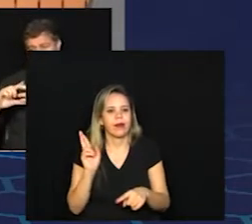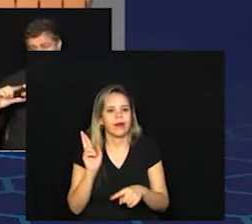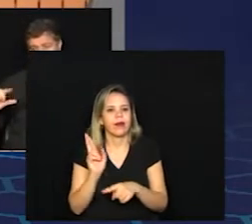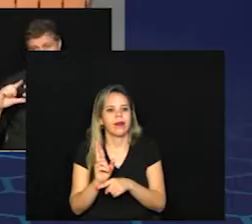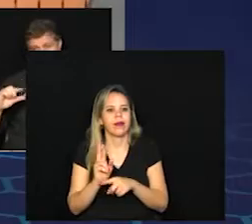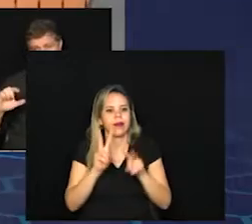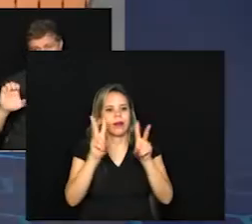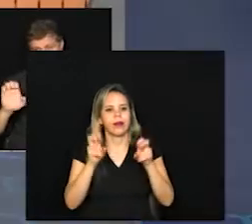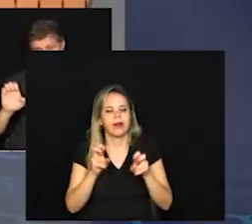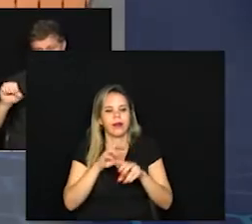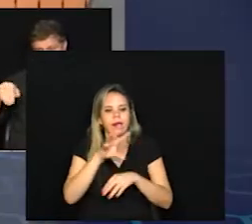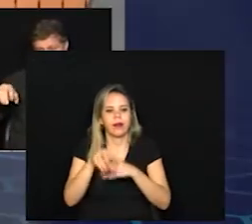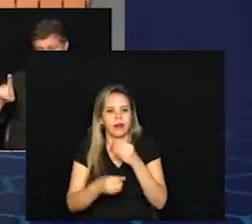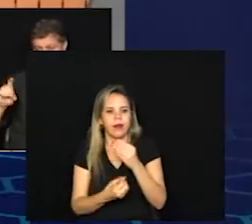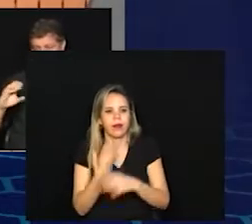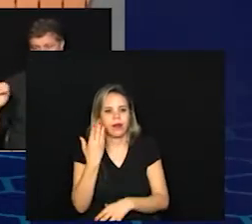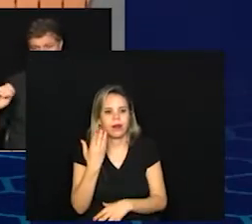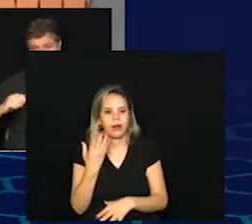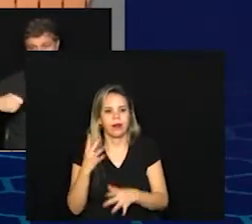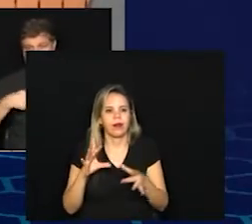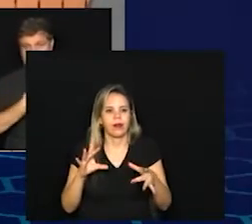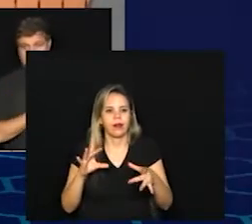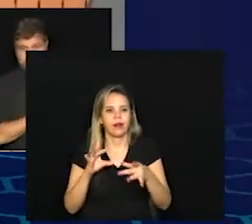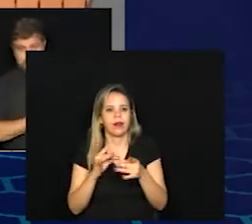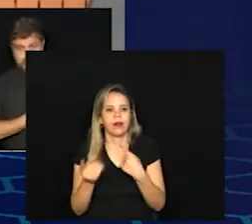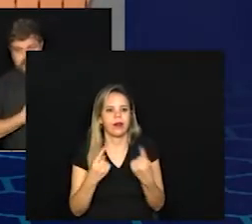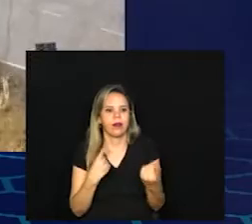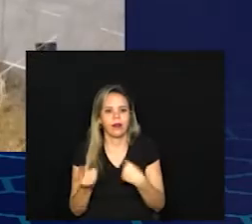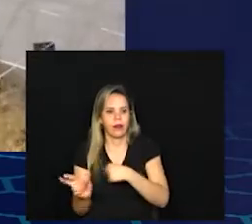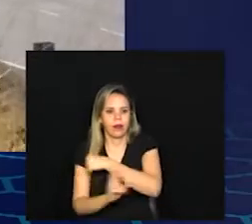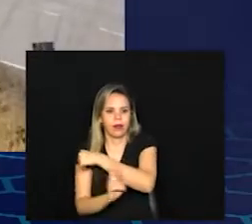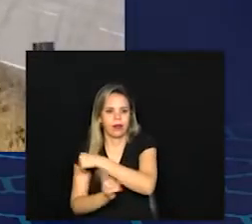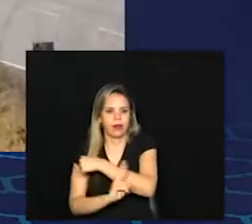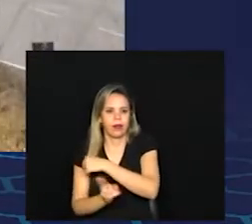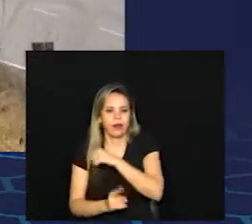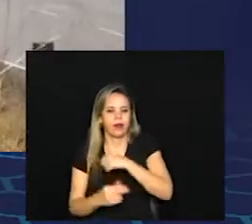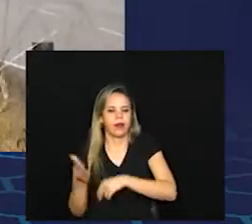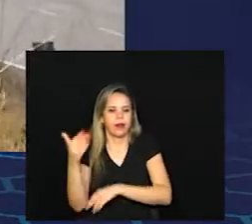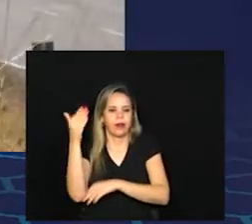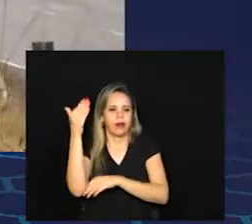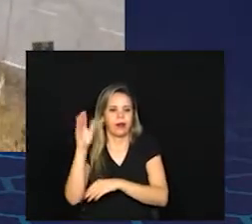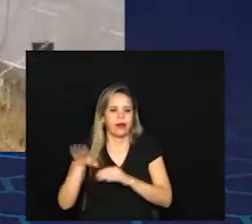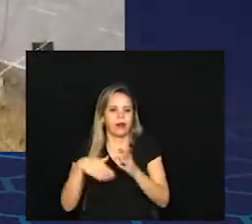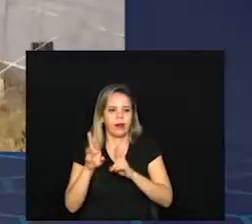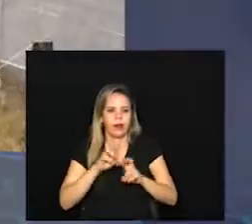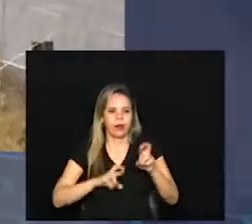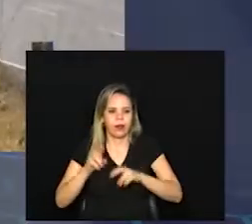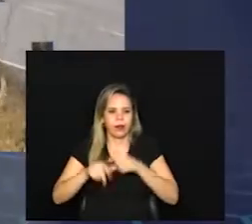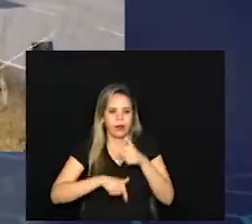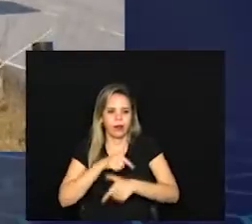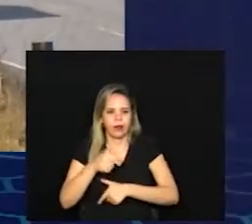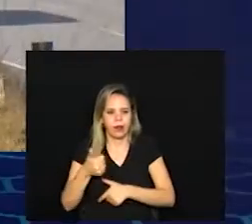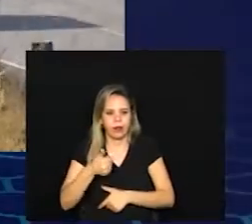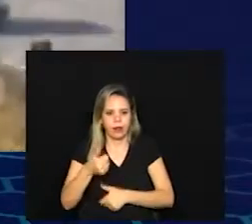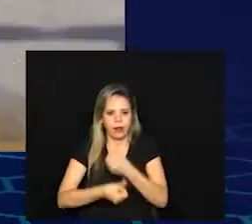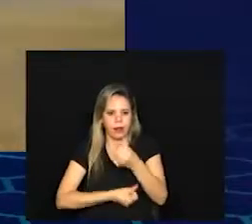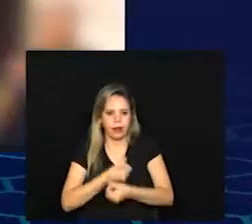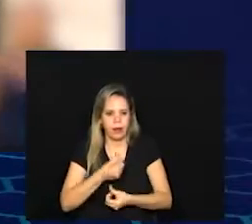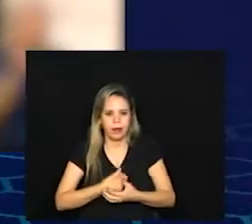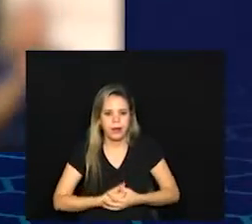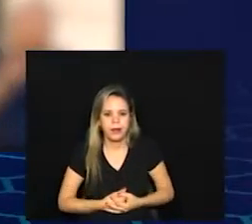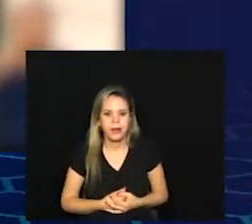Representação sobre a instalação de alças de acesso da Rodovia dos Bandeirantes, analisa os trabalhos do primeiro